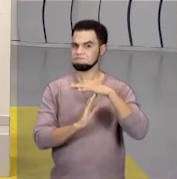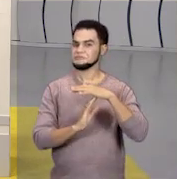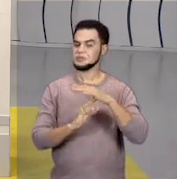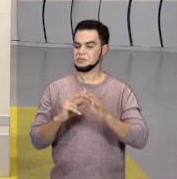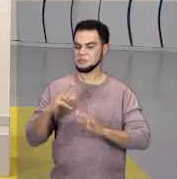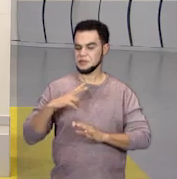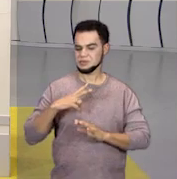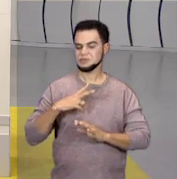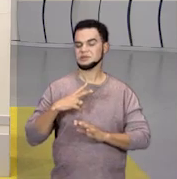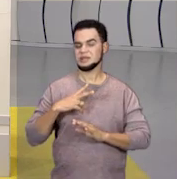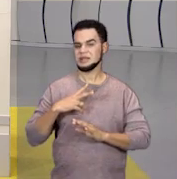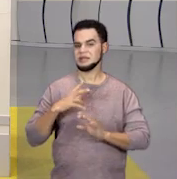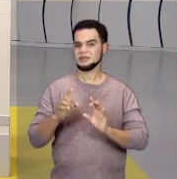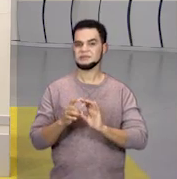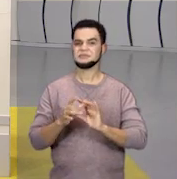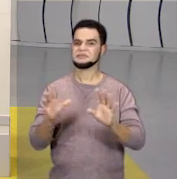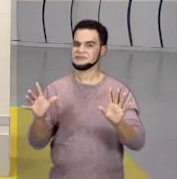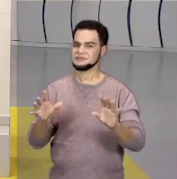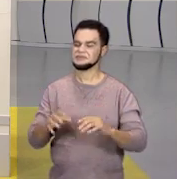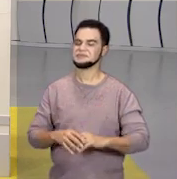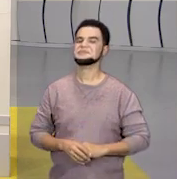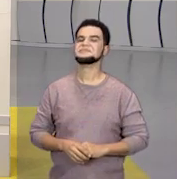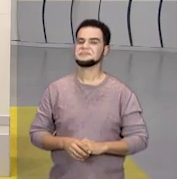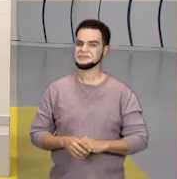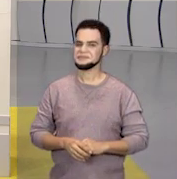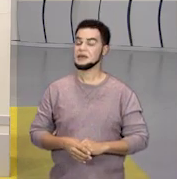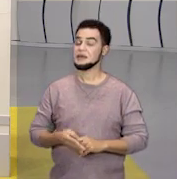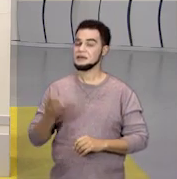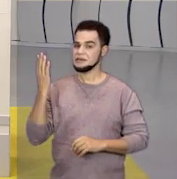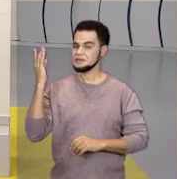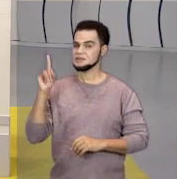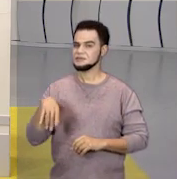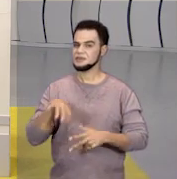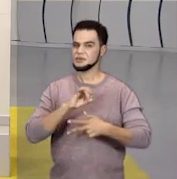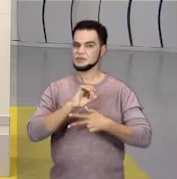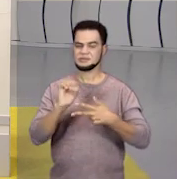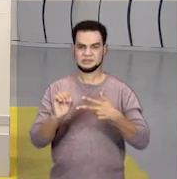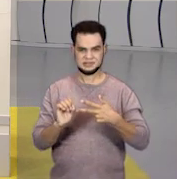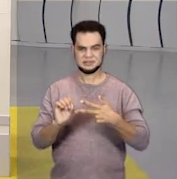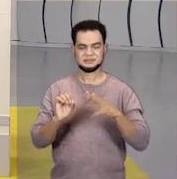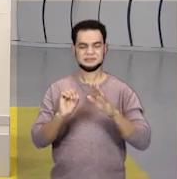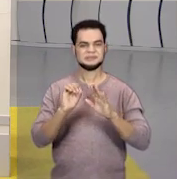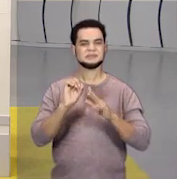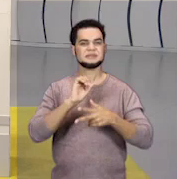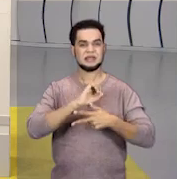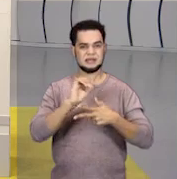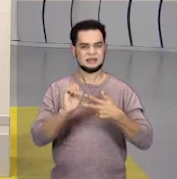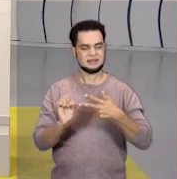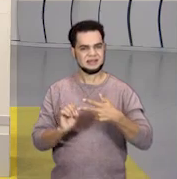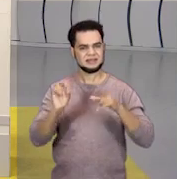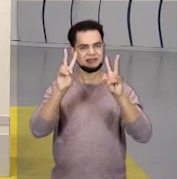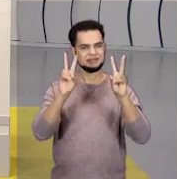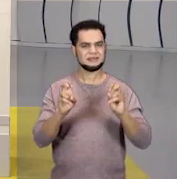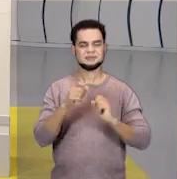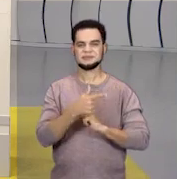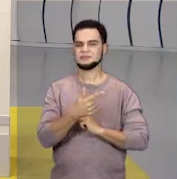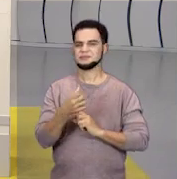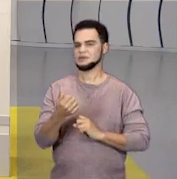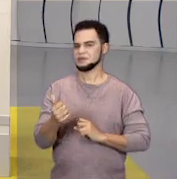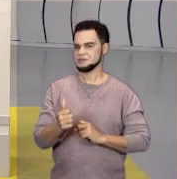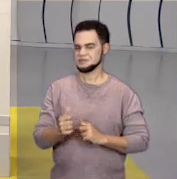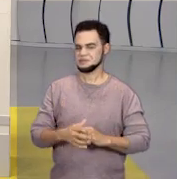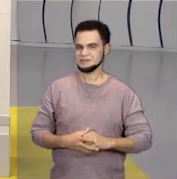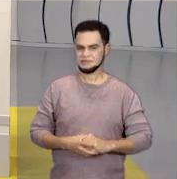privado. Este foi o tema da redação Enem de 2011. Quando